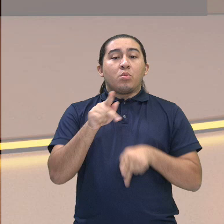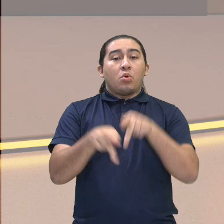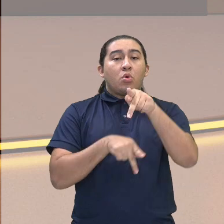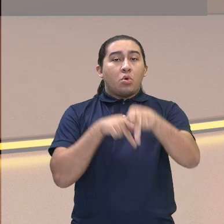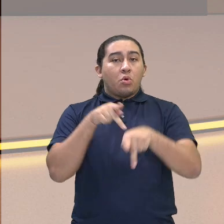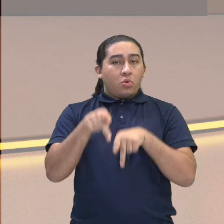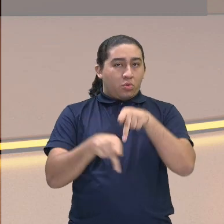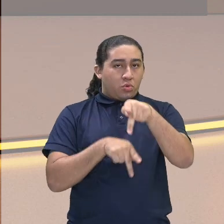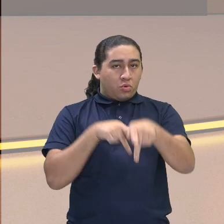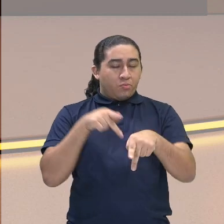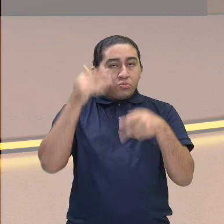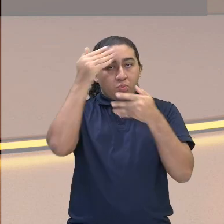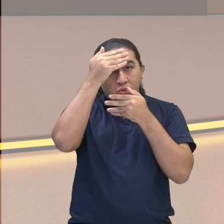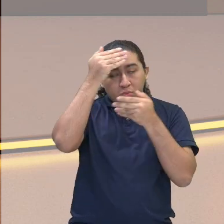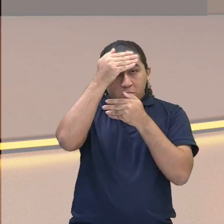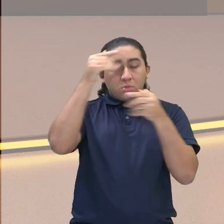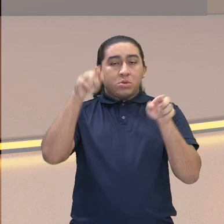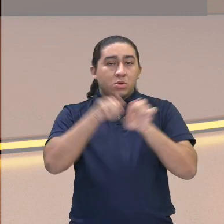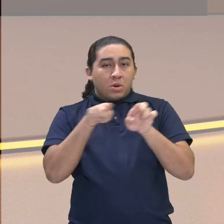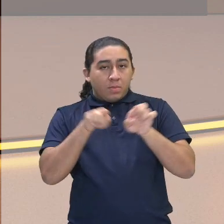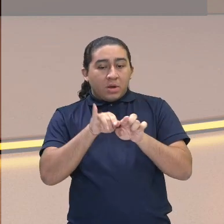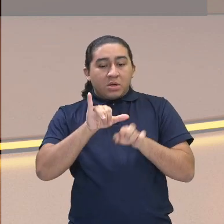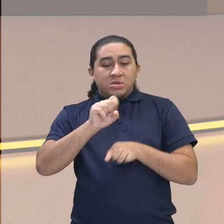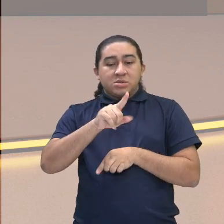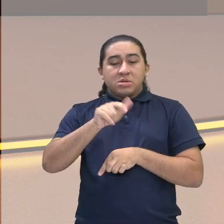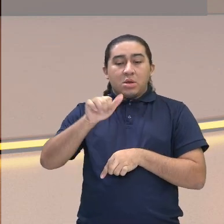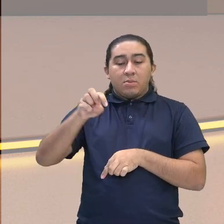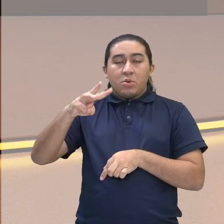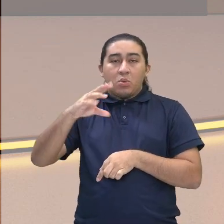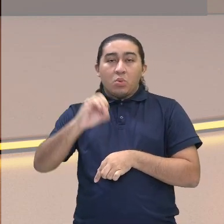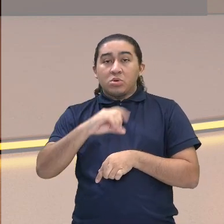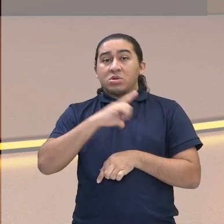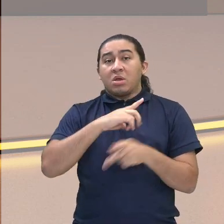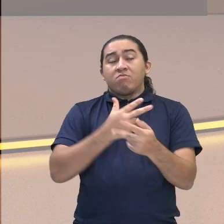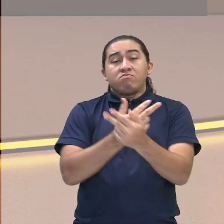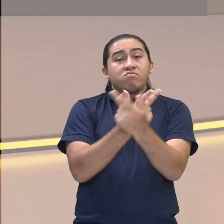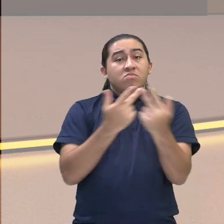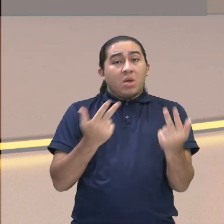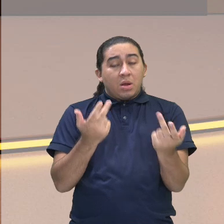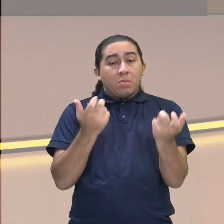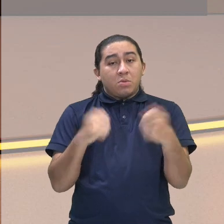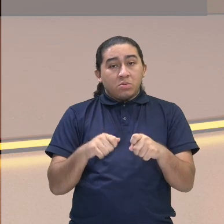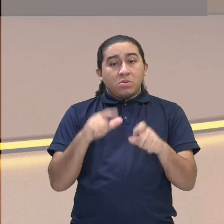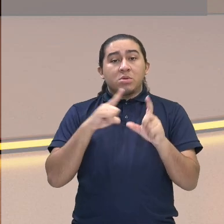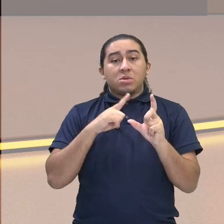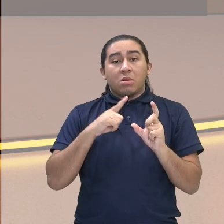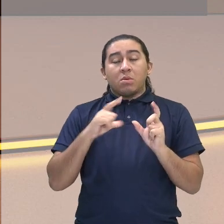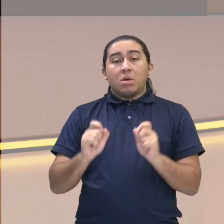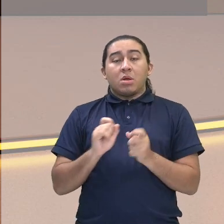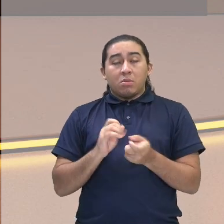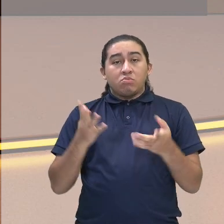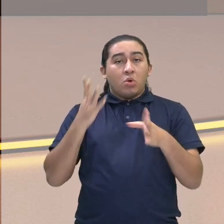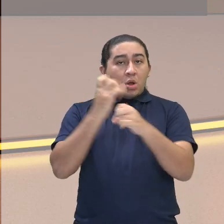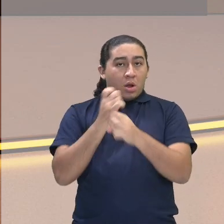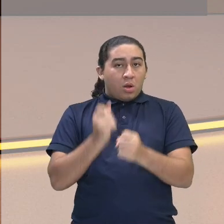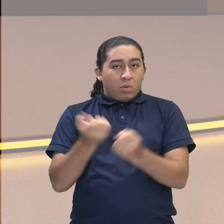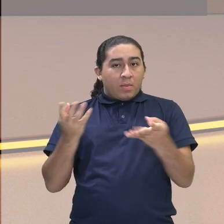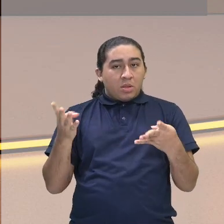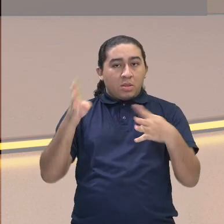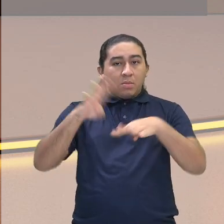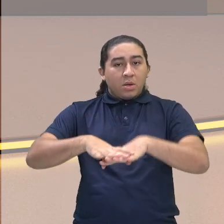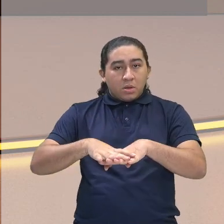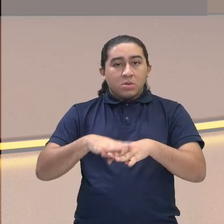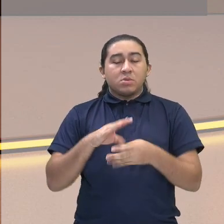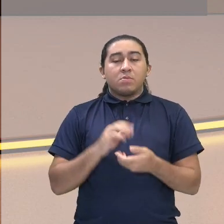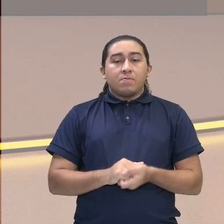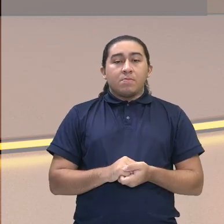muçulmanos e os islâmicos têm grande contribuição na questão do cálculo matemático. Então, nesses lugares onde você